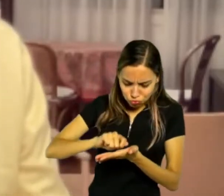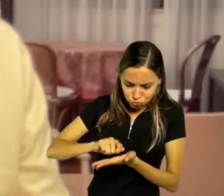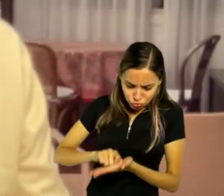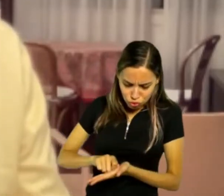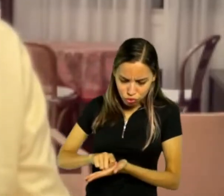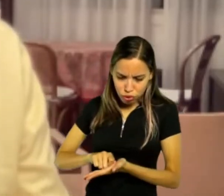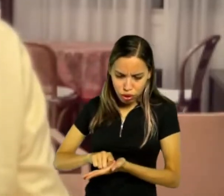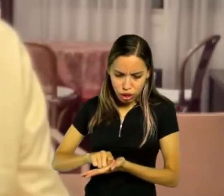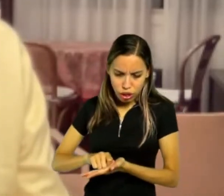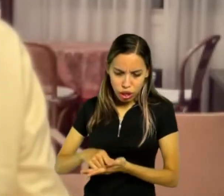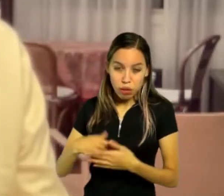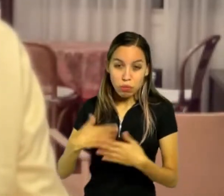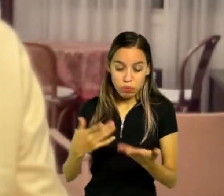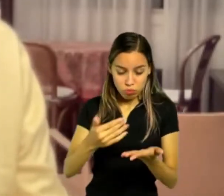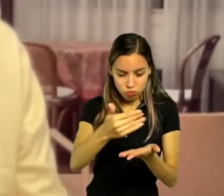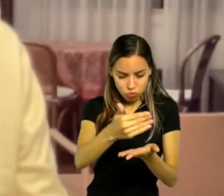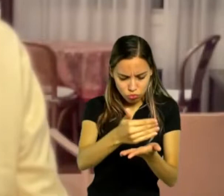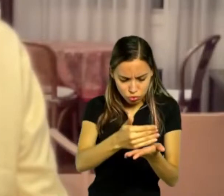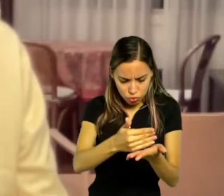no final